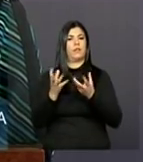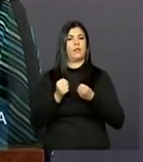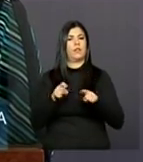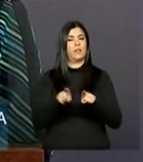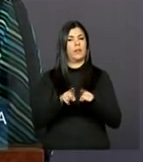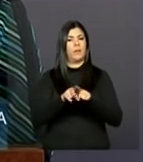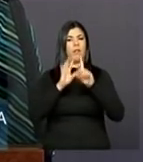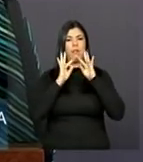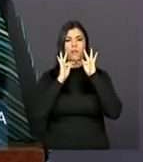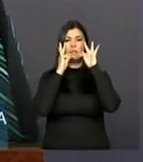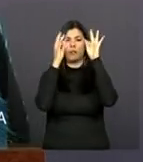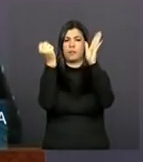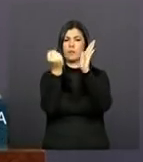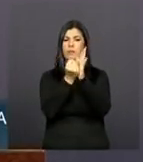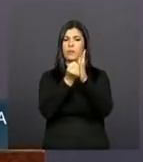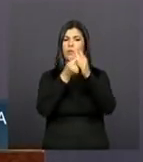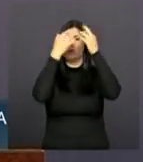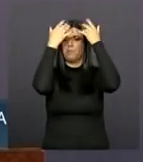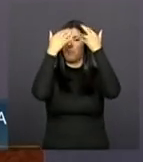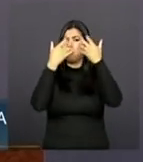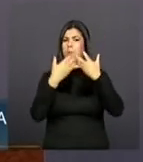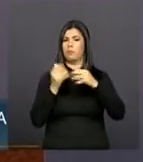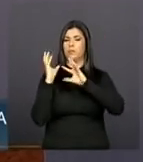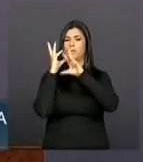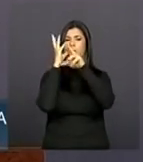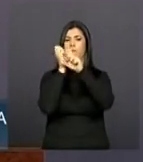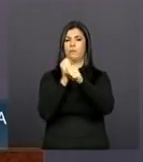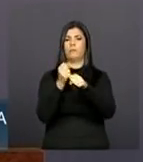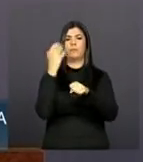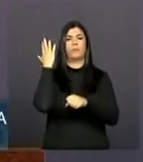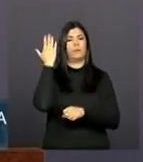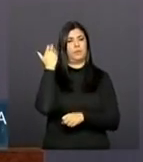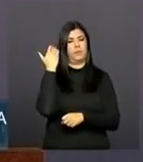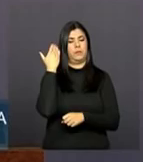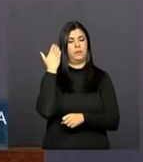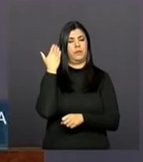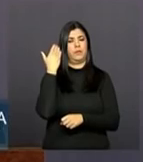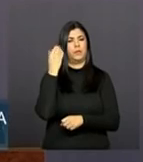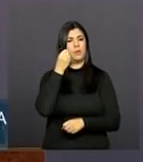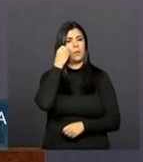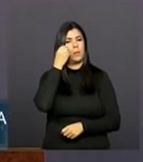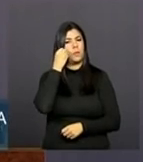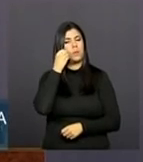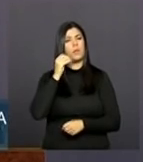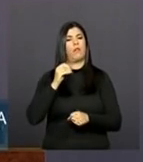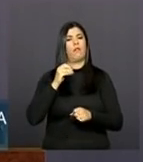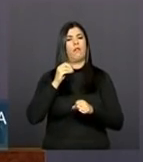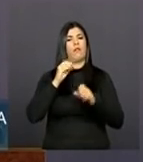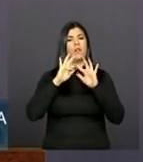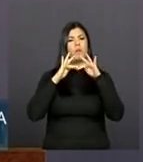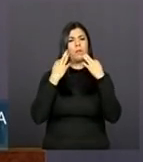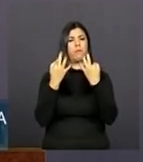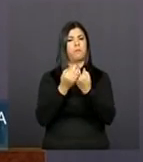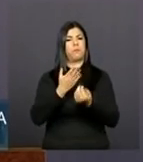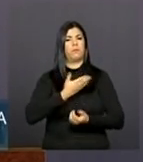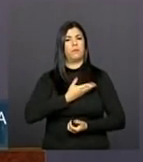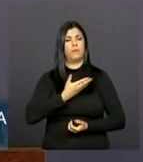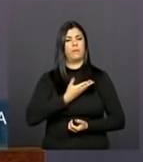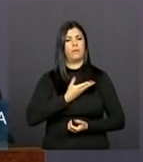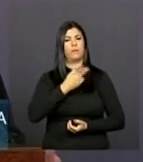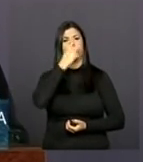testemunhar e contar suas histórias e as histórias dos parentes amigos